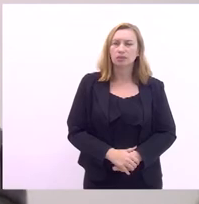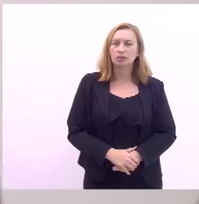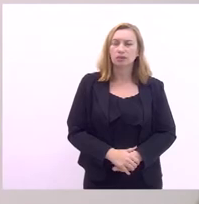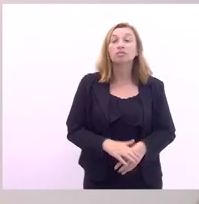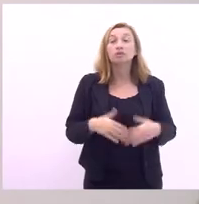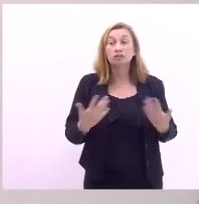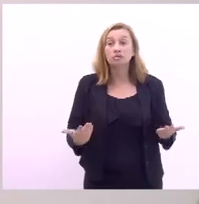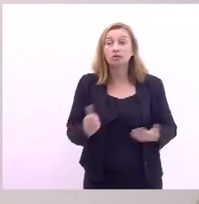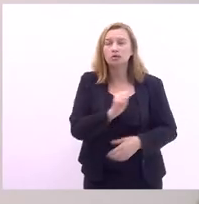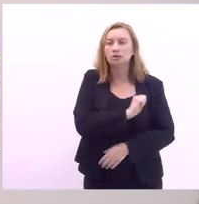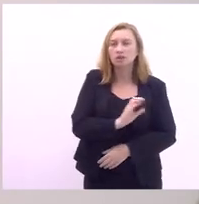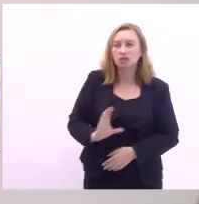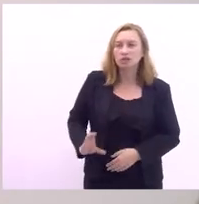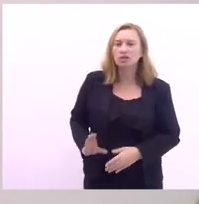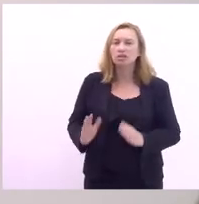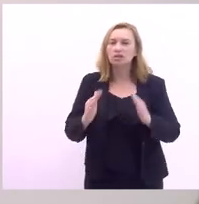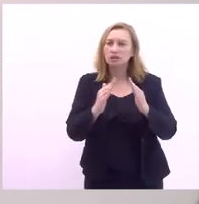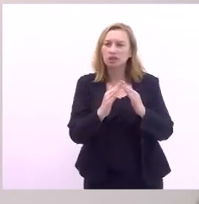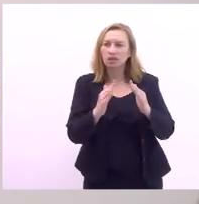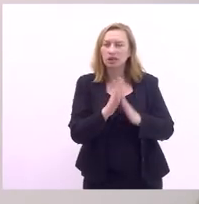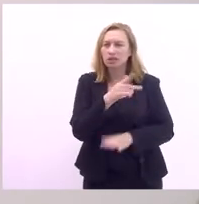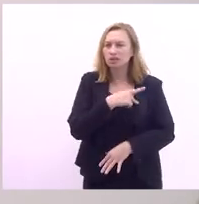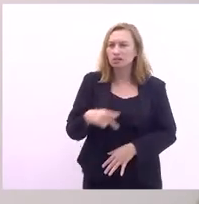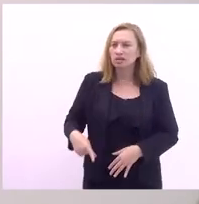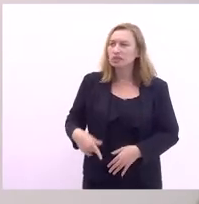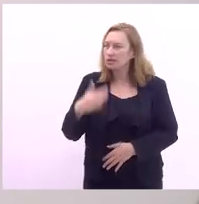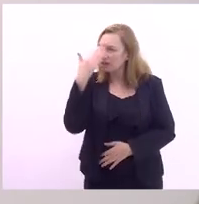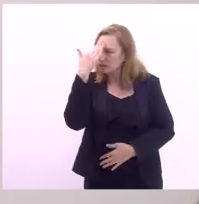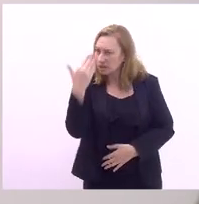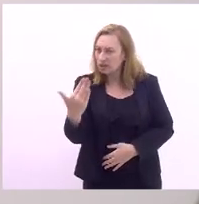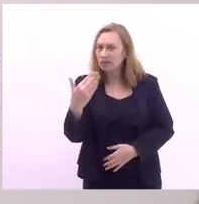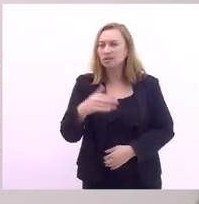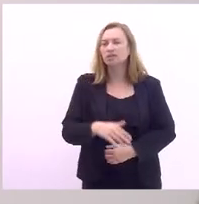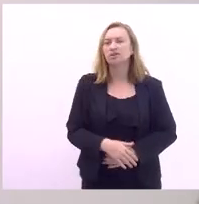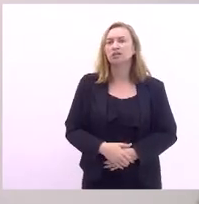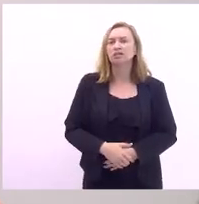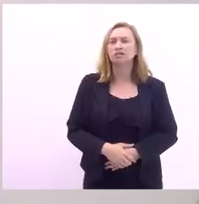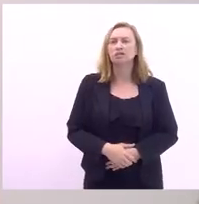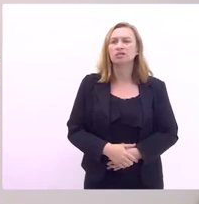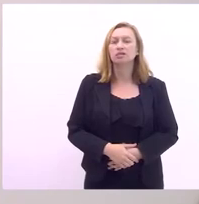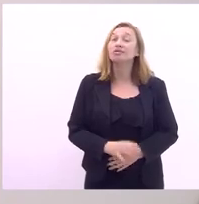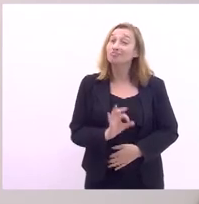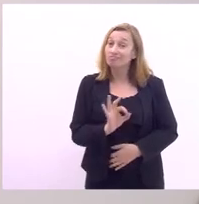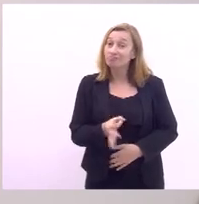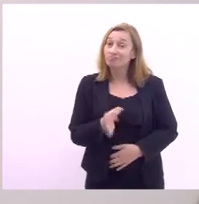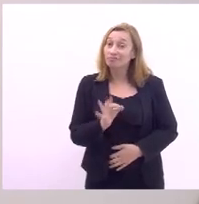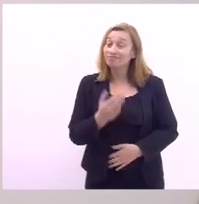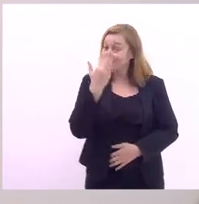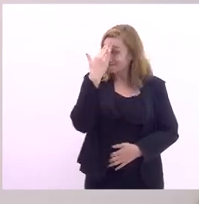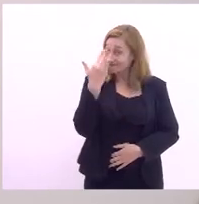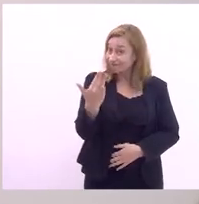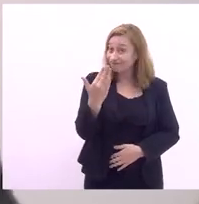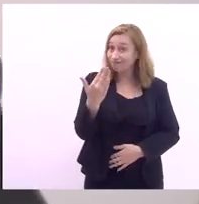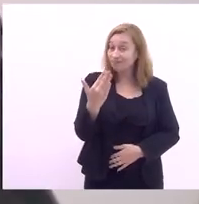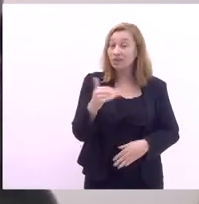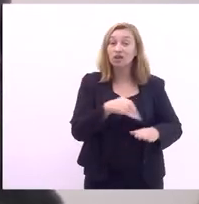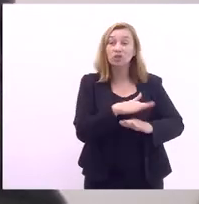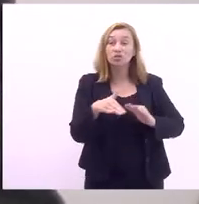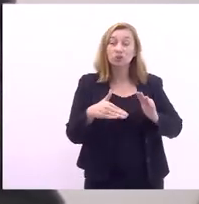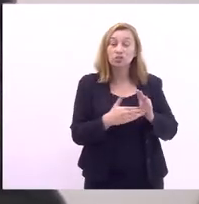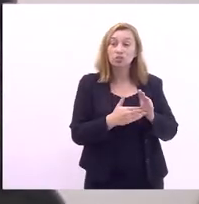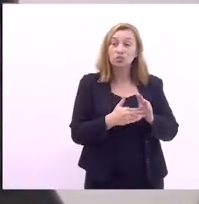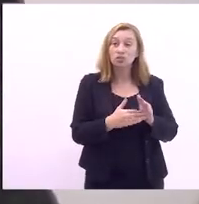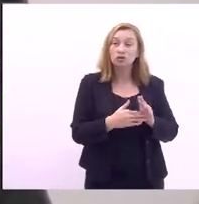Então, André Siciliano, da Casa, presidente, agradecer muito e, obviamente, agradecer a todos aqueles